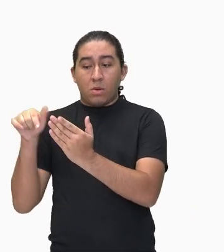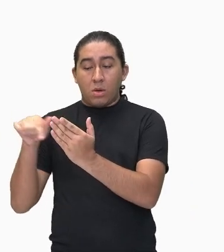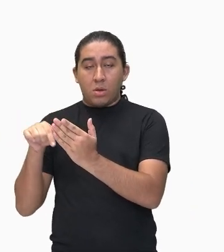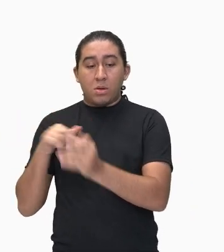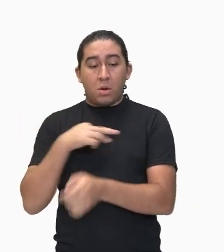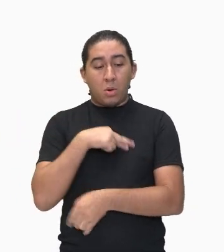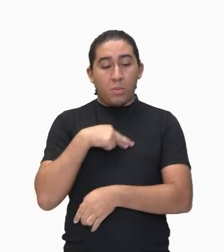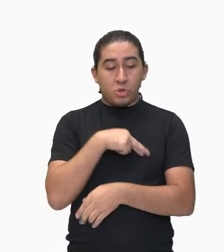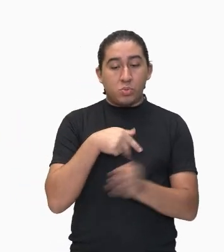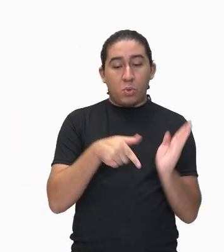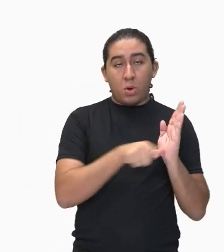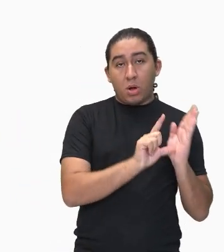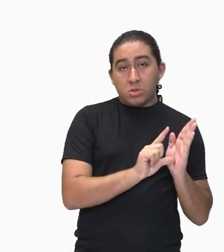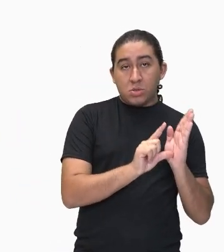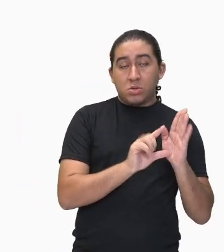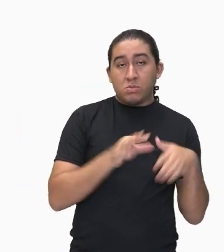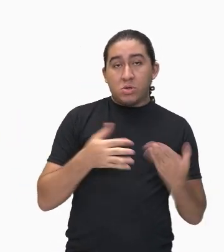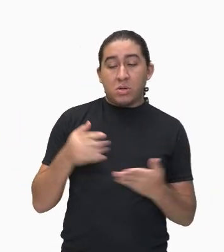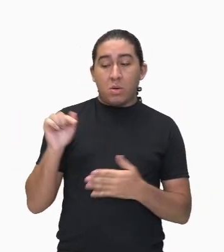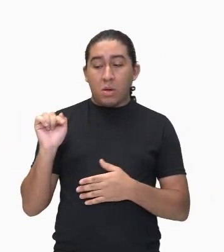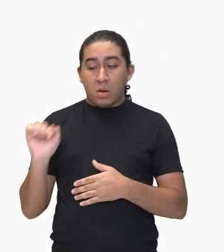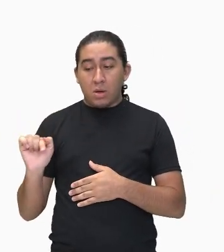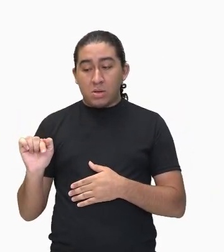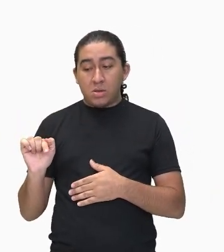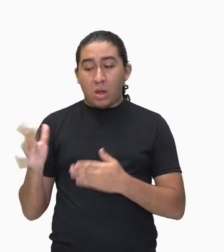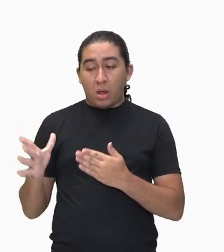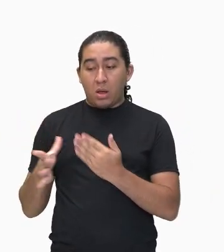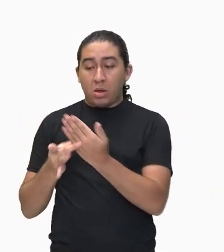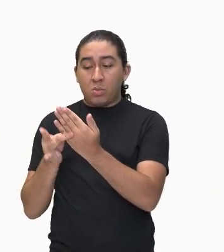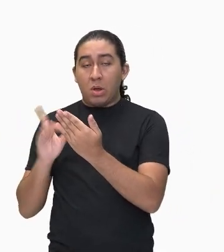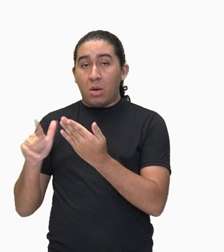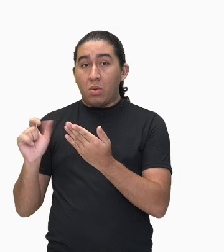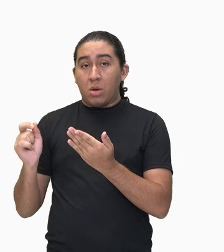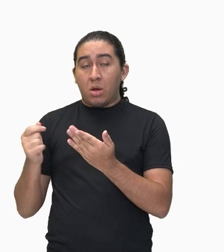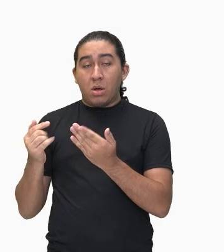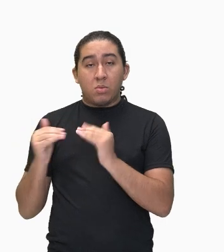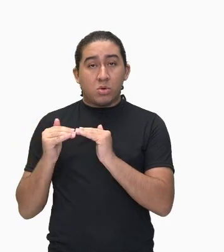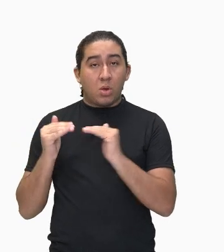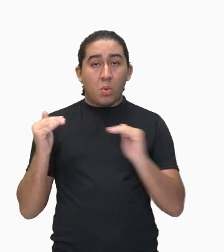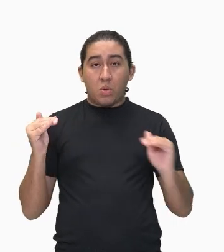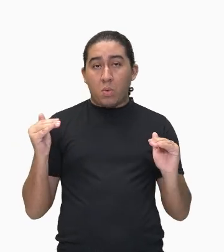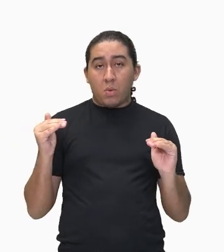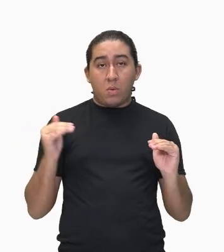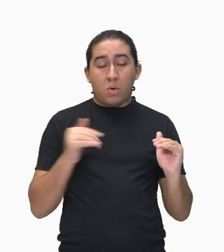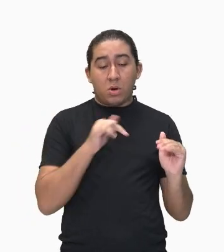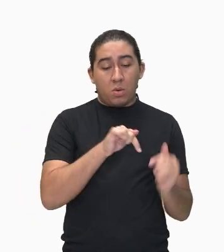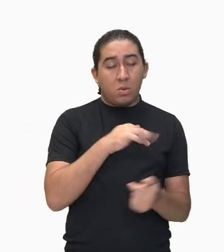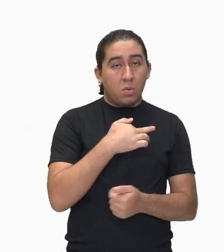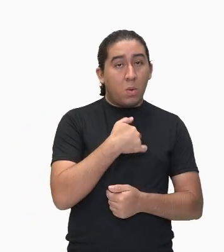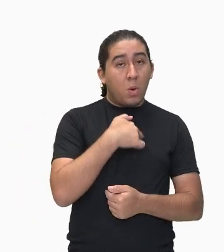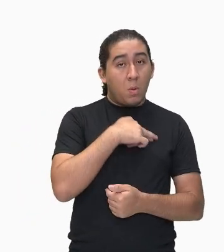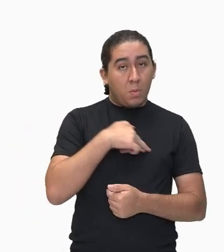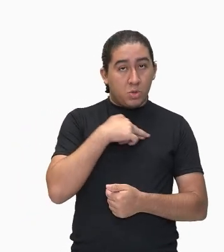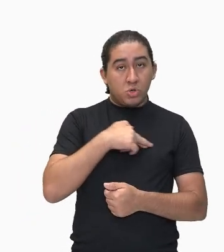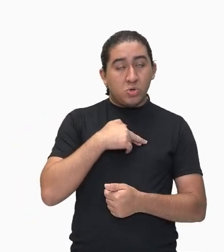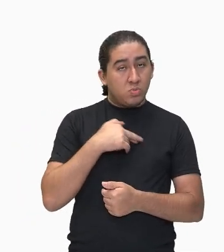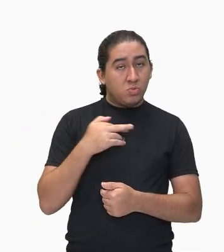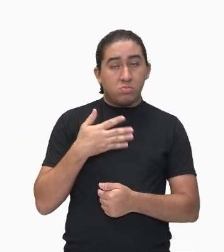esse período literário, realismo, eles eram contra todo